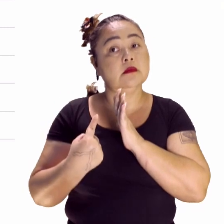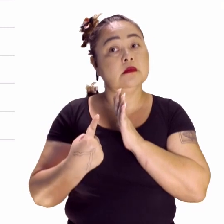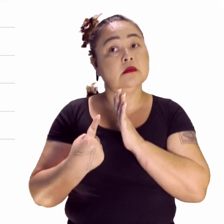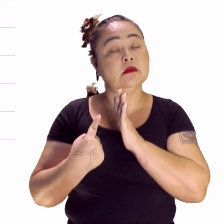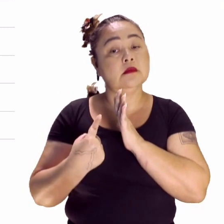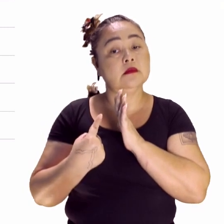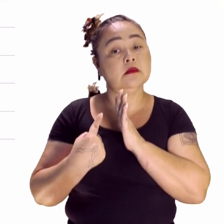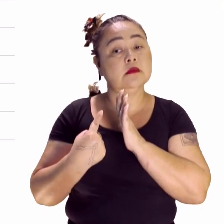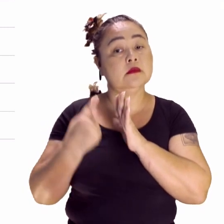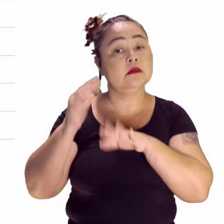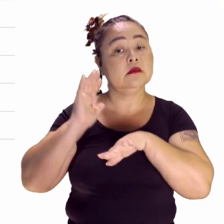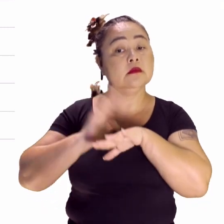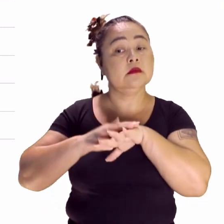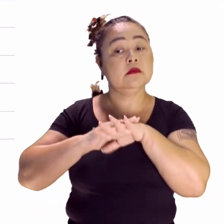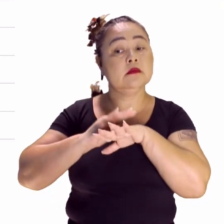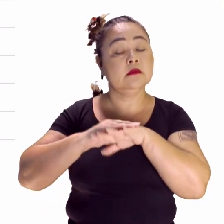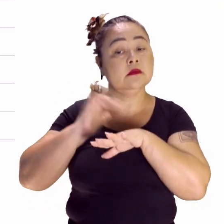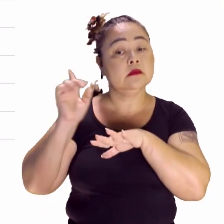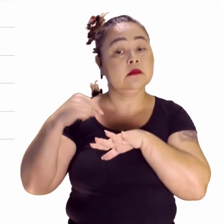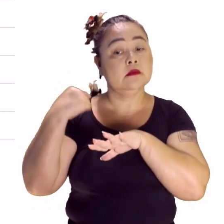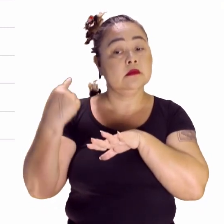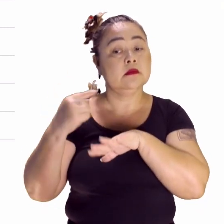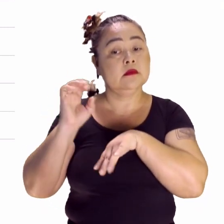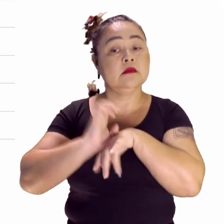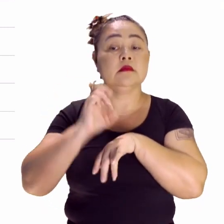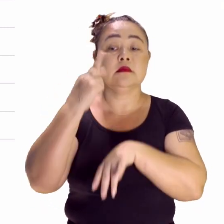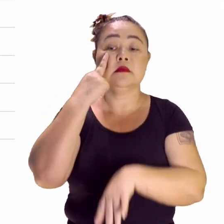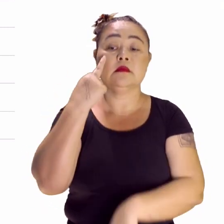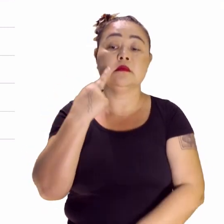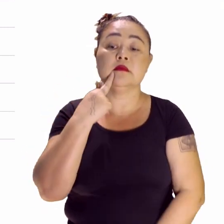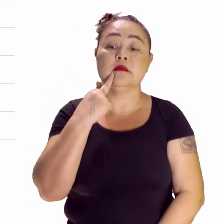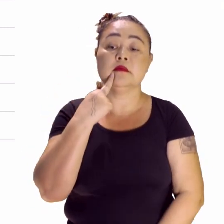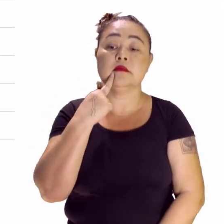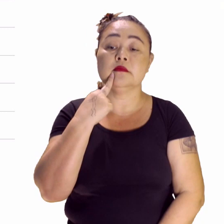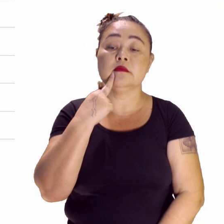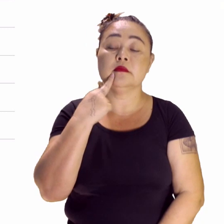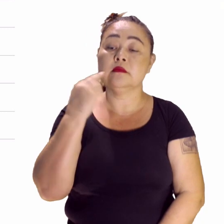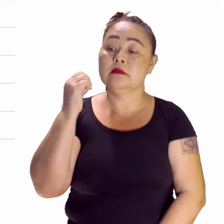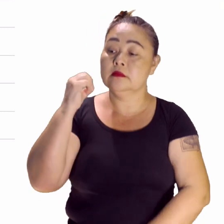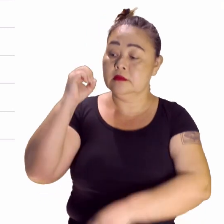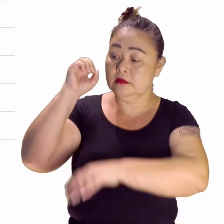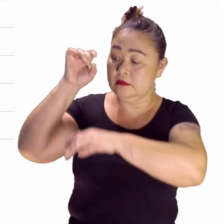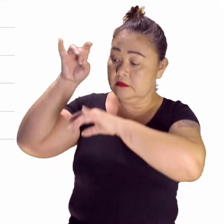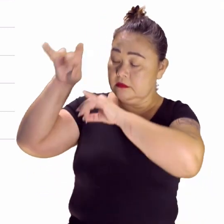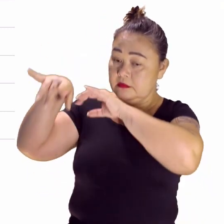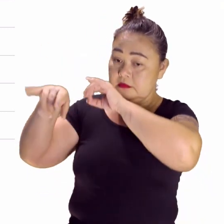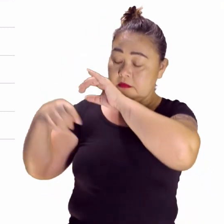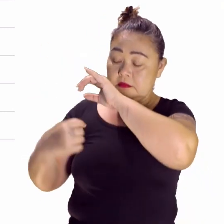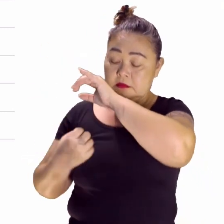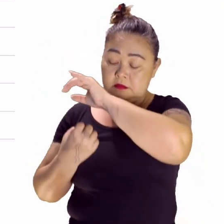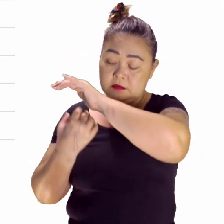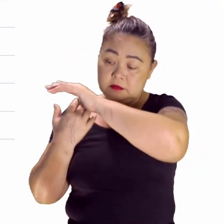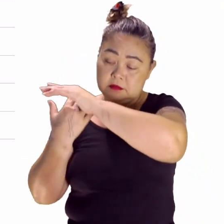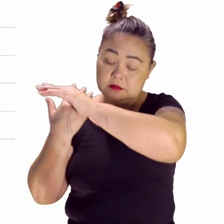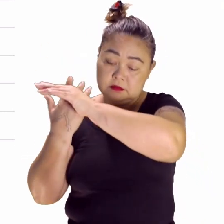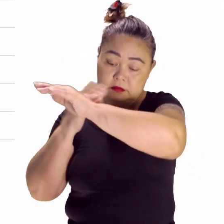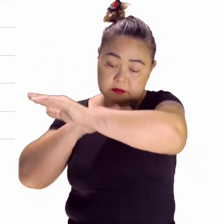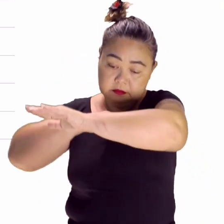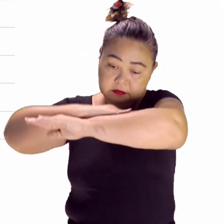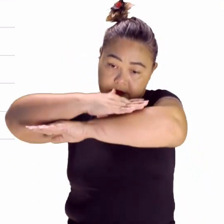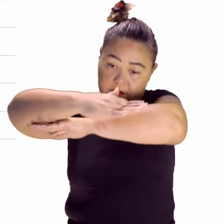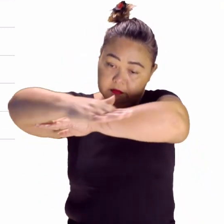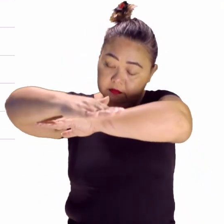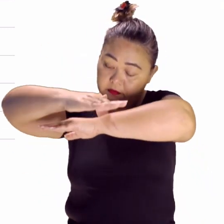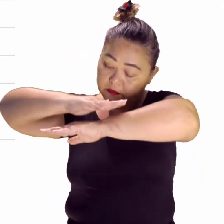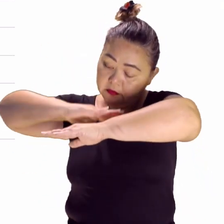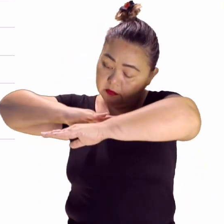isso está subentendido que nós do estado de Rondônia plantamos essa pastagem para criar boi. Muito